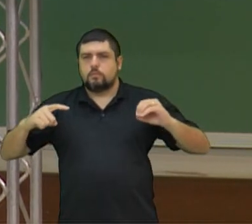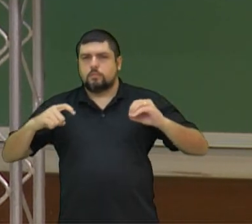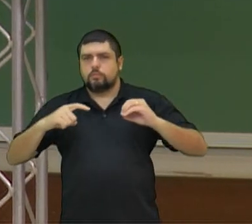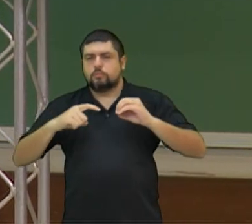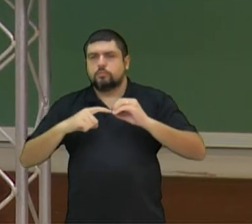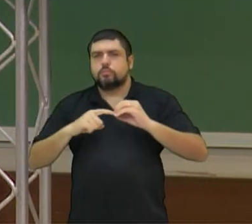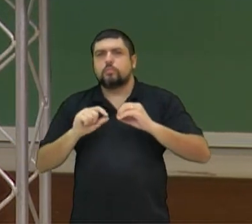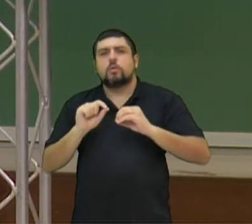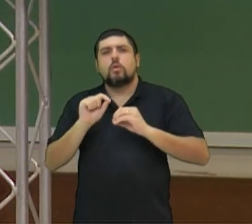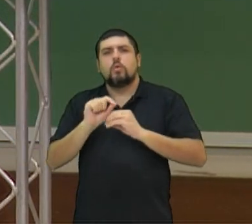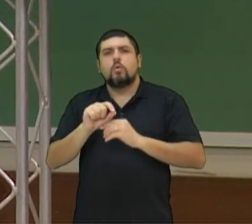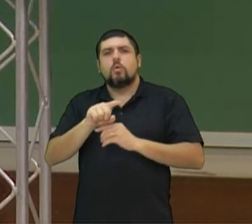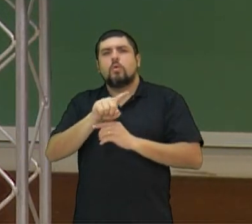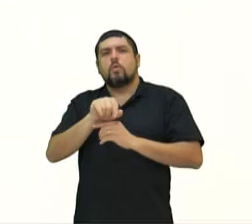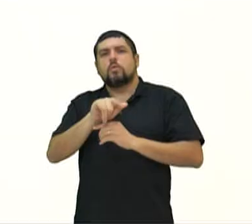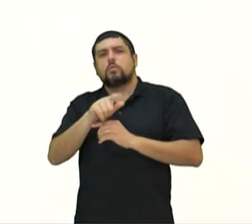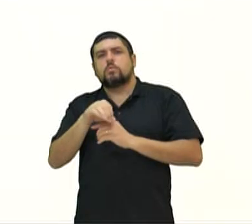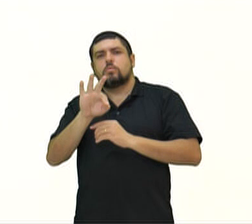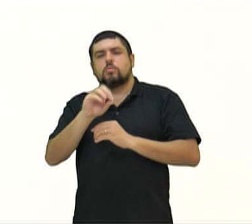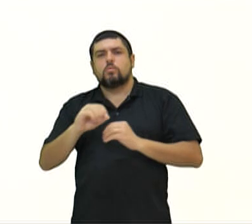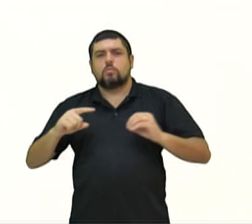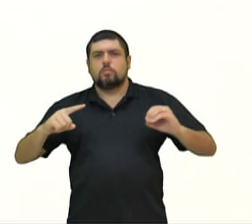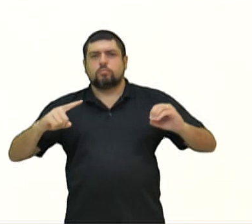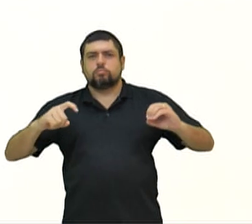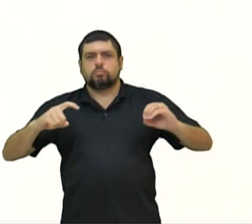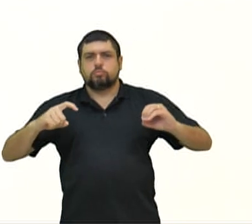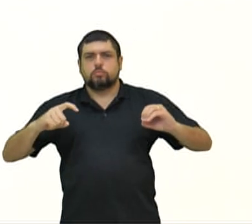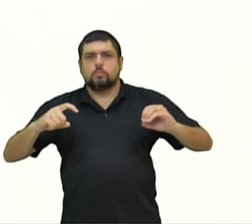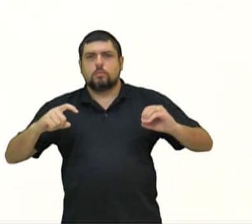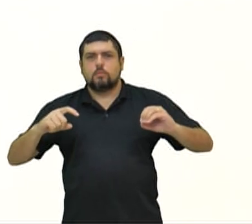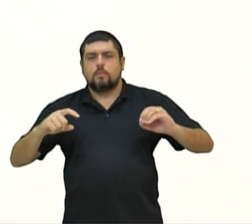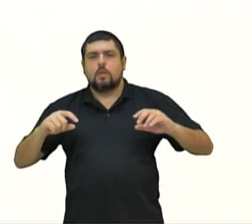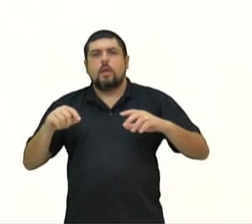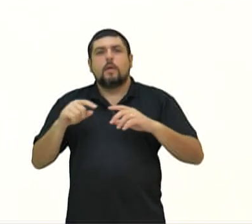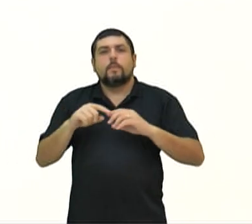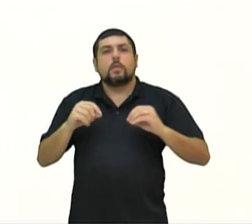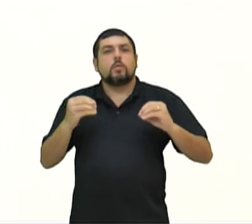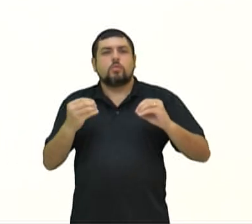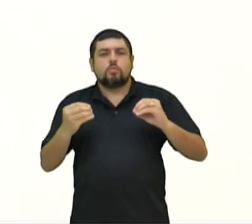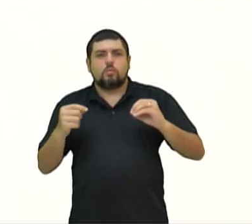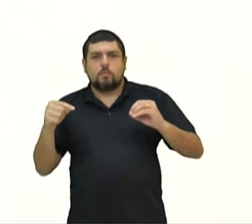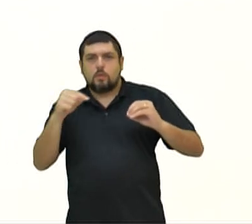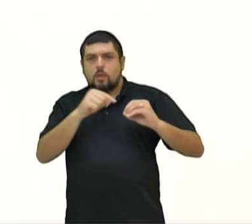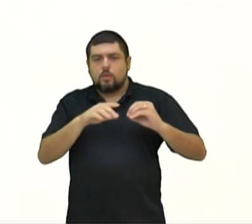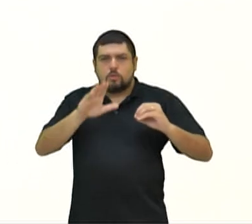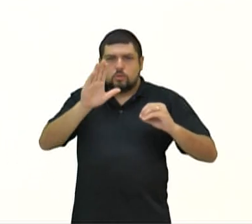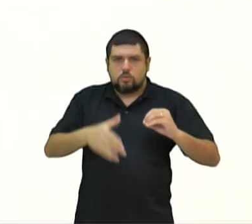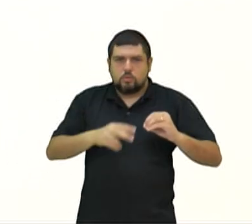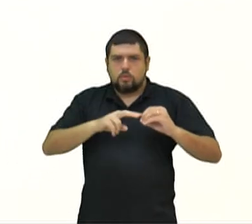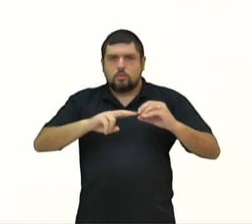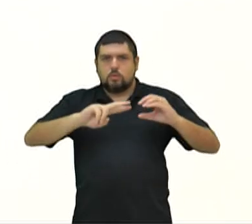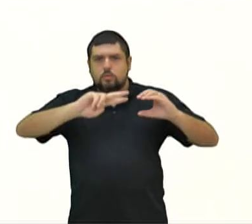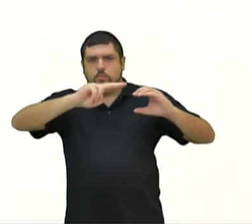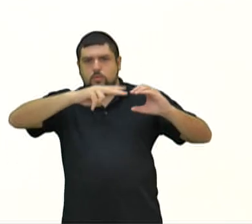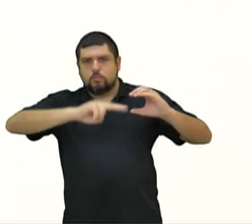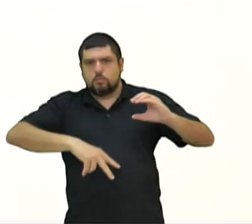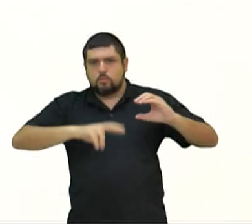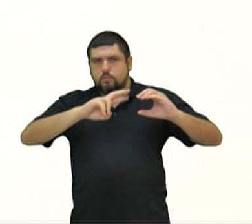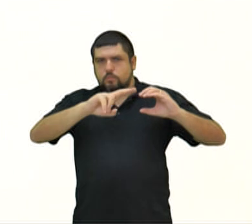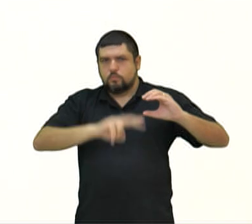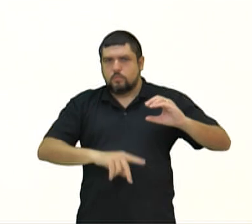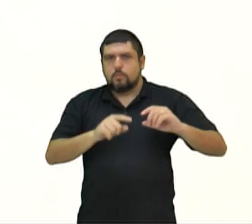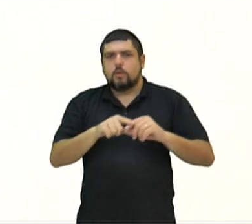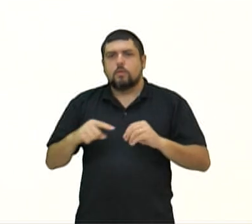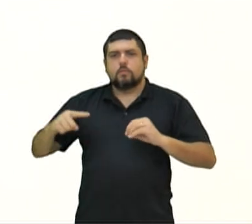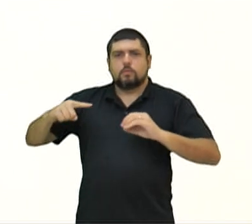zigoto, também chamado de célula ovo. Ele vai ser diploide, ou seja, já restaurou o número diploide da espécie,